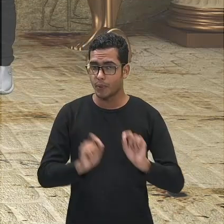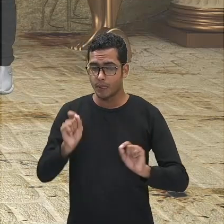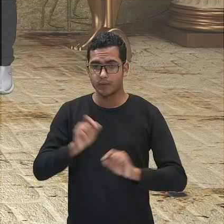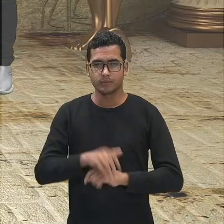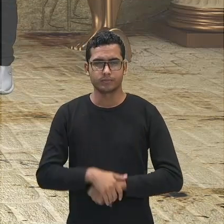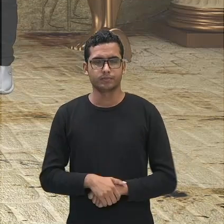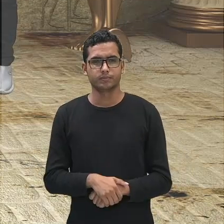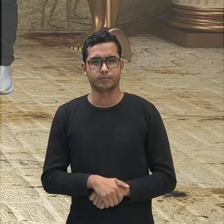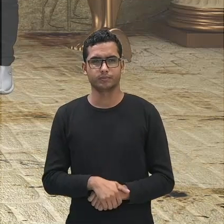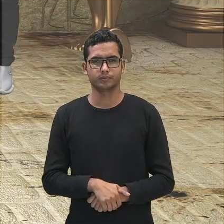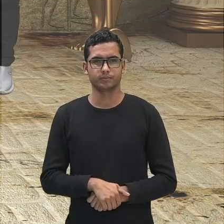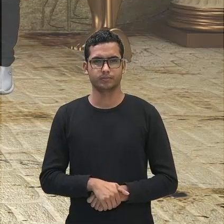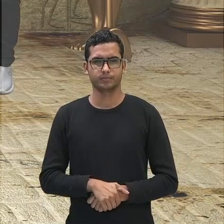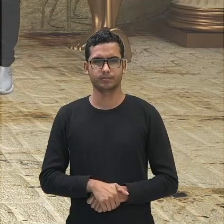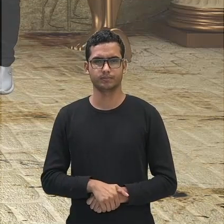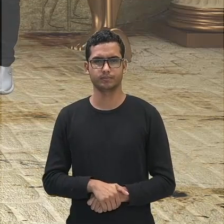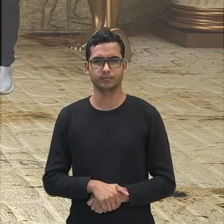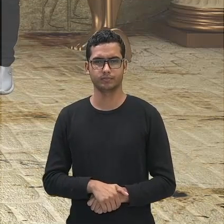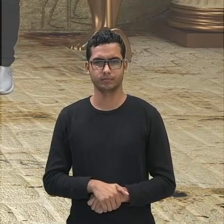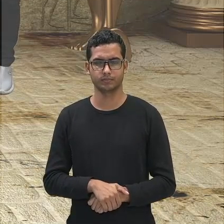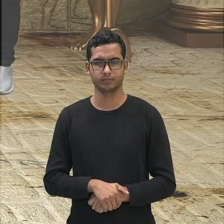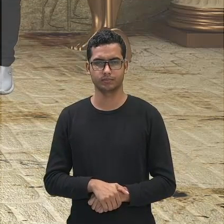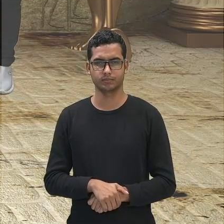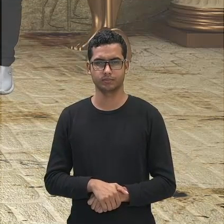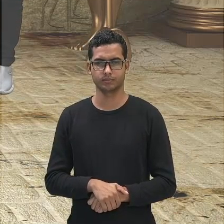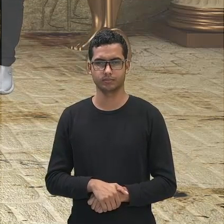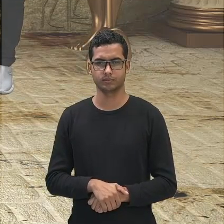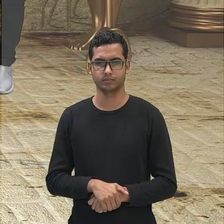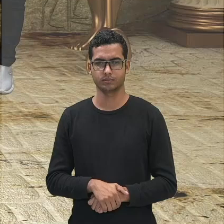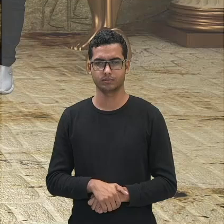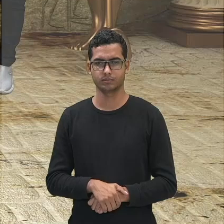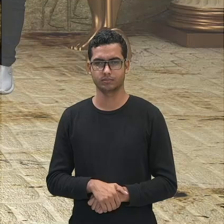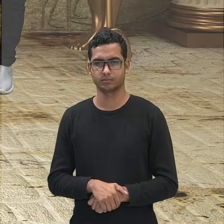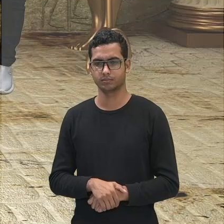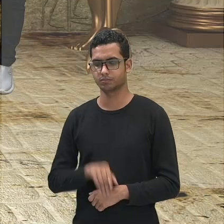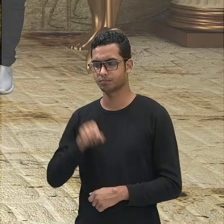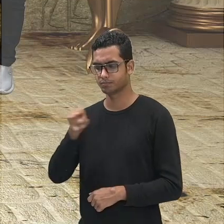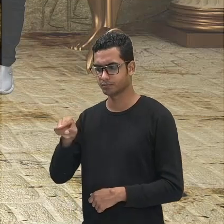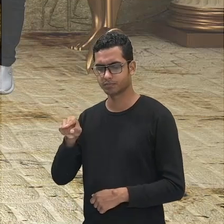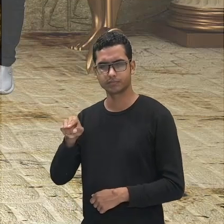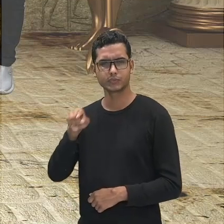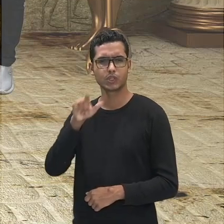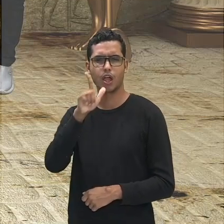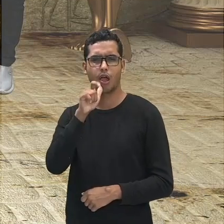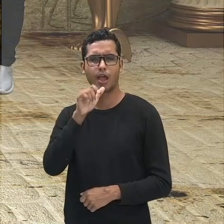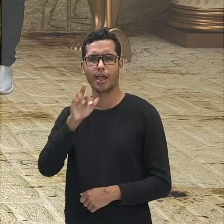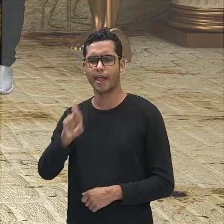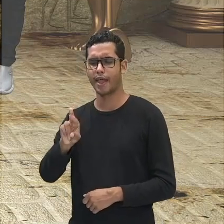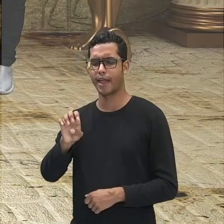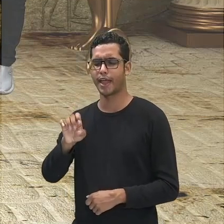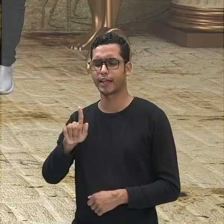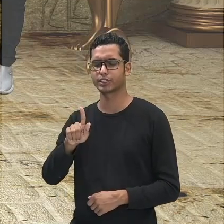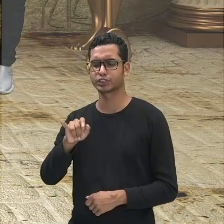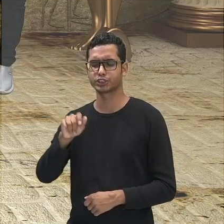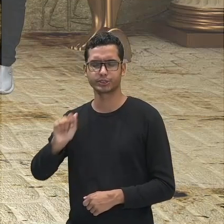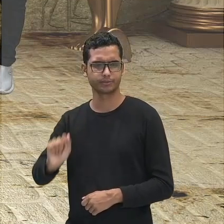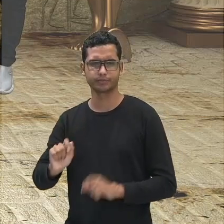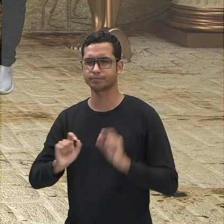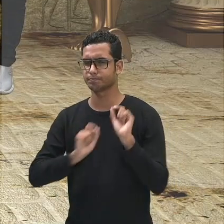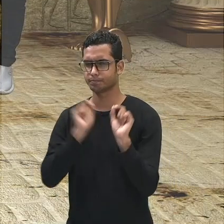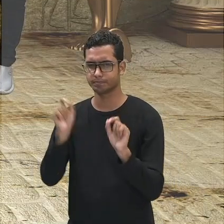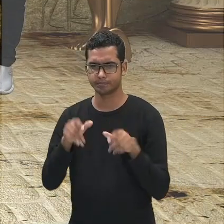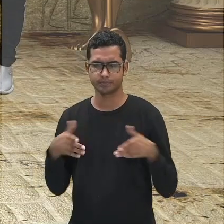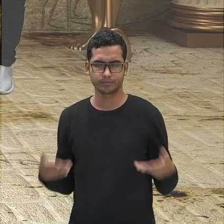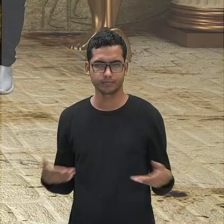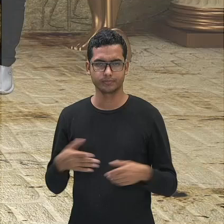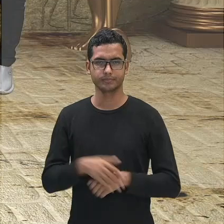quando fica em contato com a água régia, o que seria essa água régia, professora?